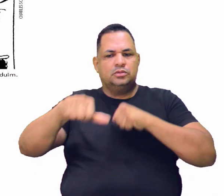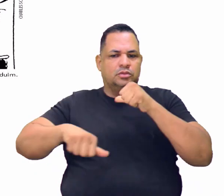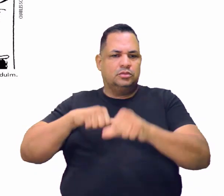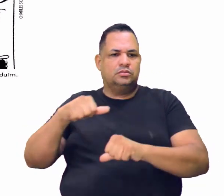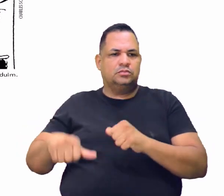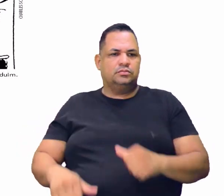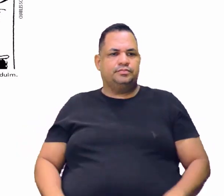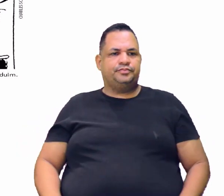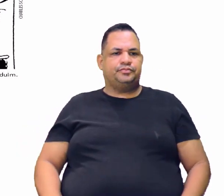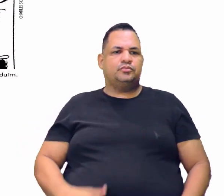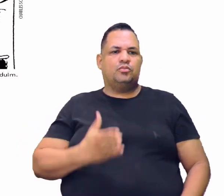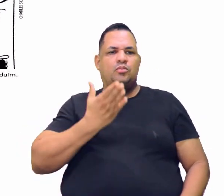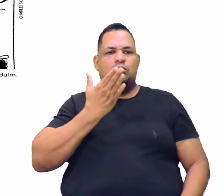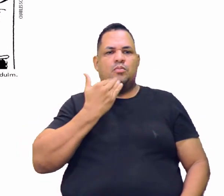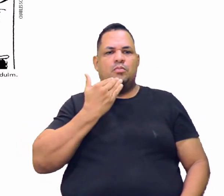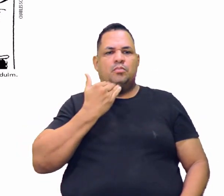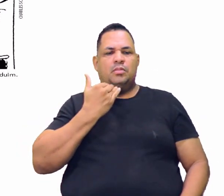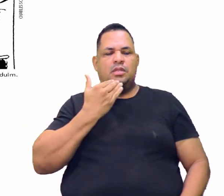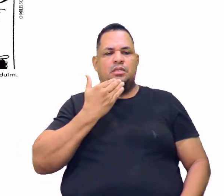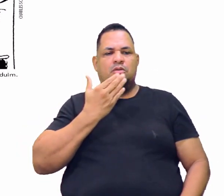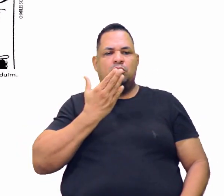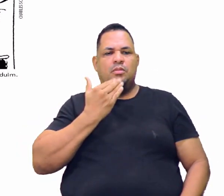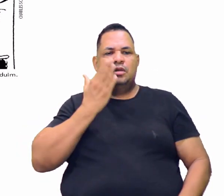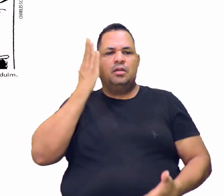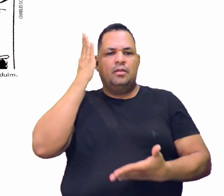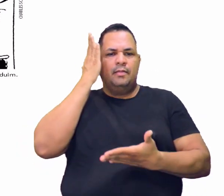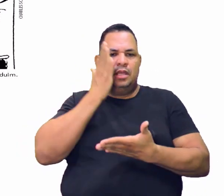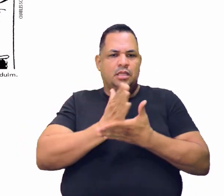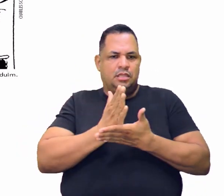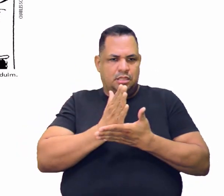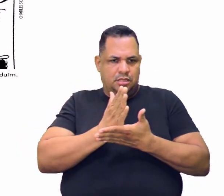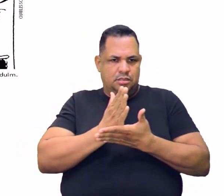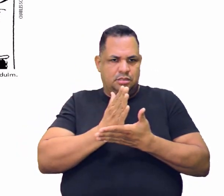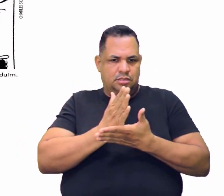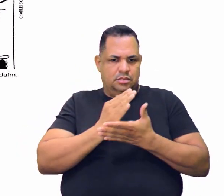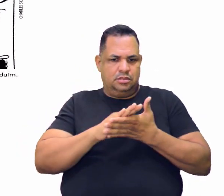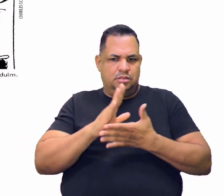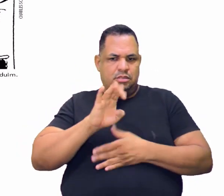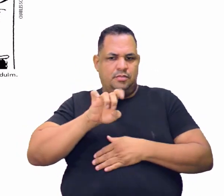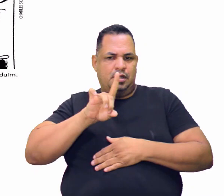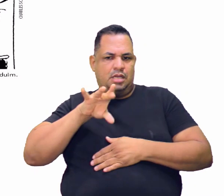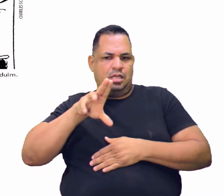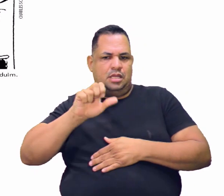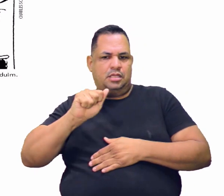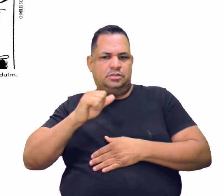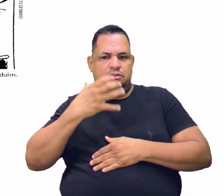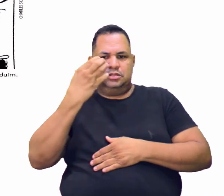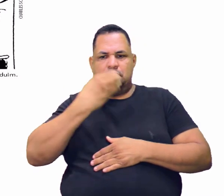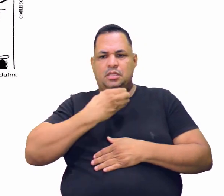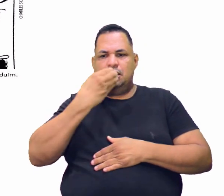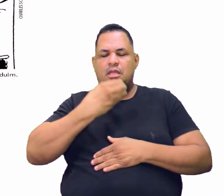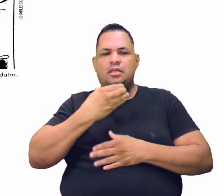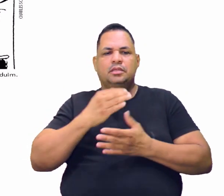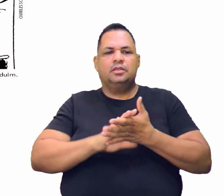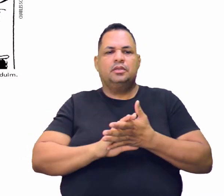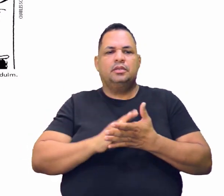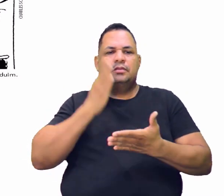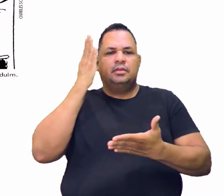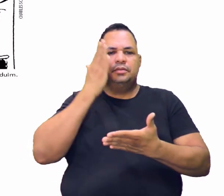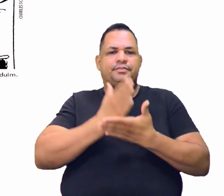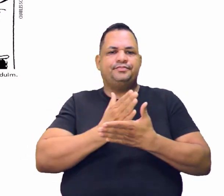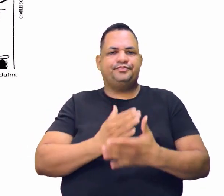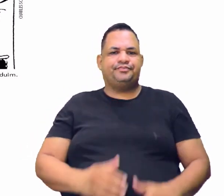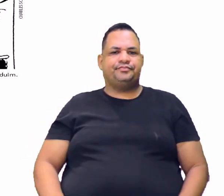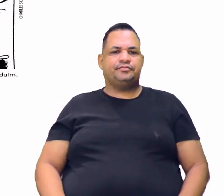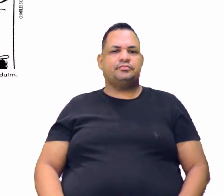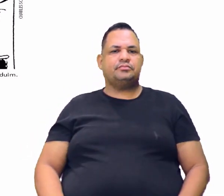aqui, comeu meia melancia. Olha só, meia, metade.